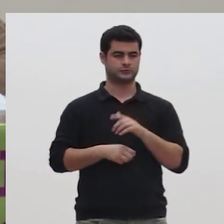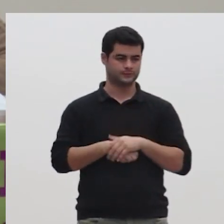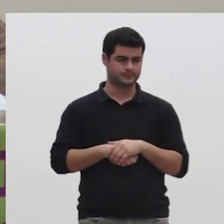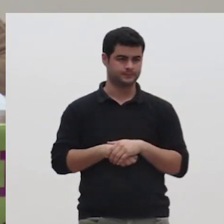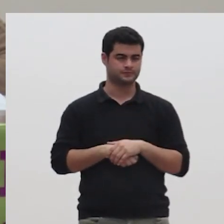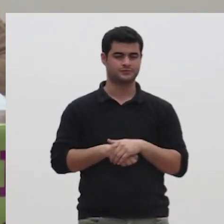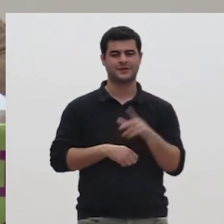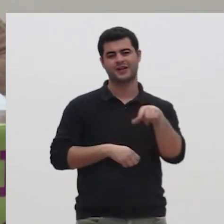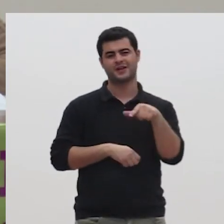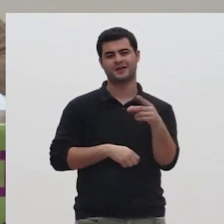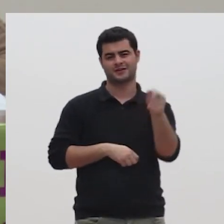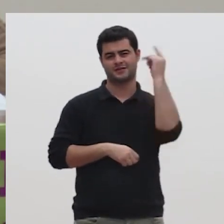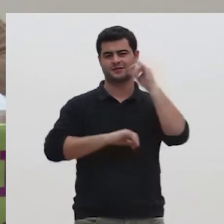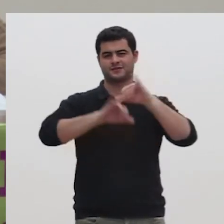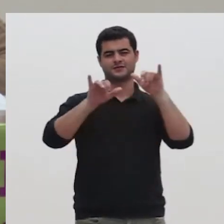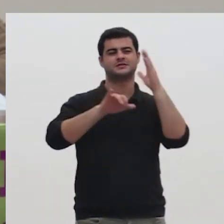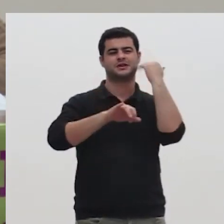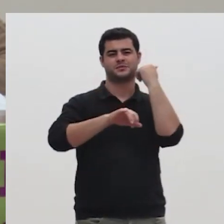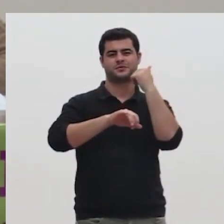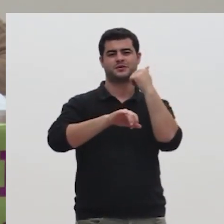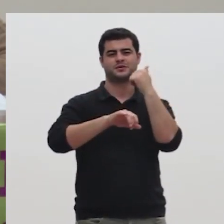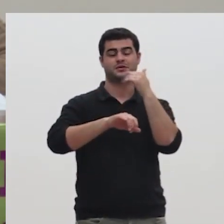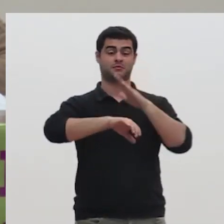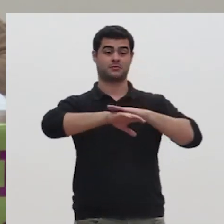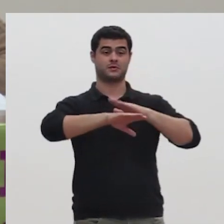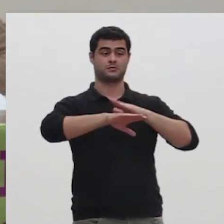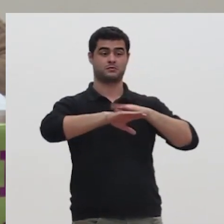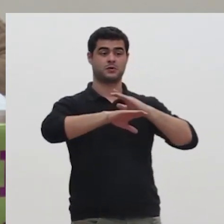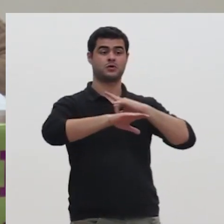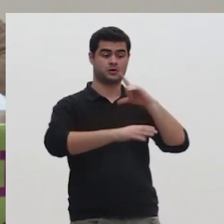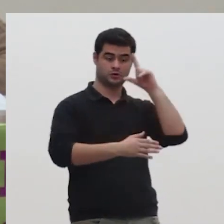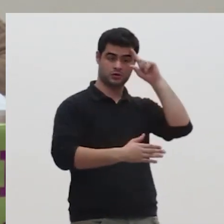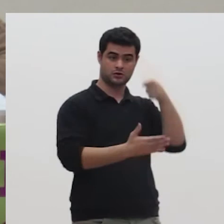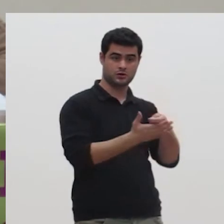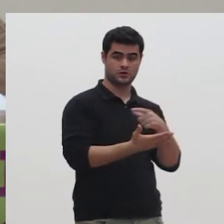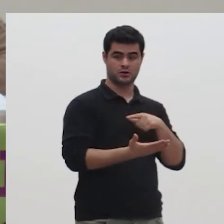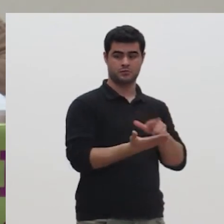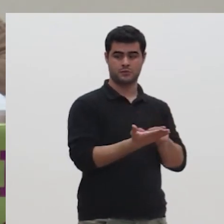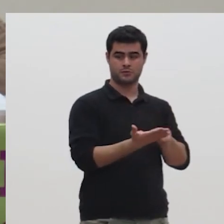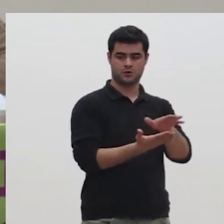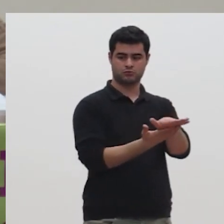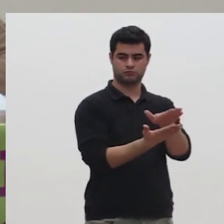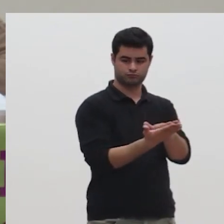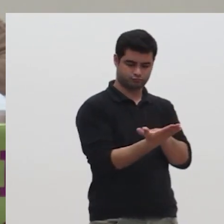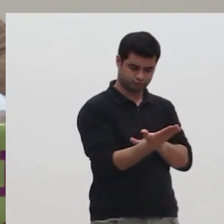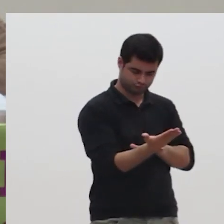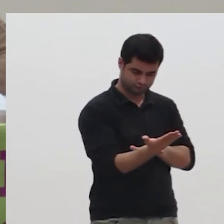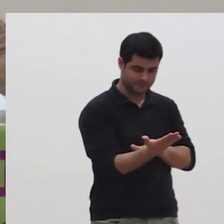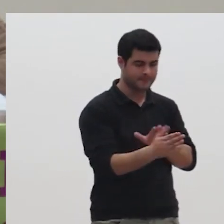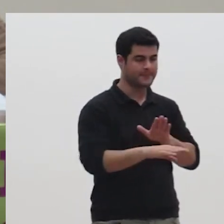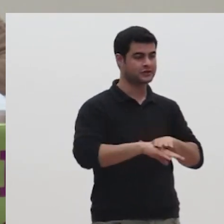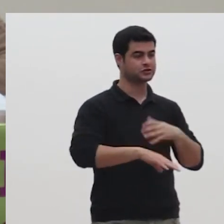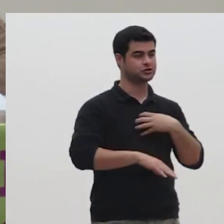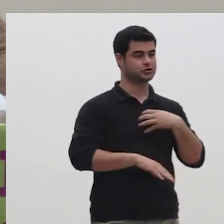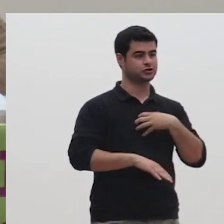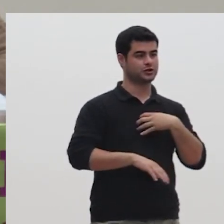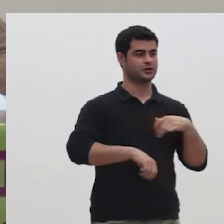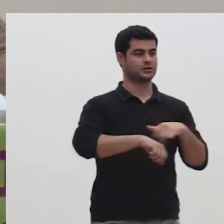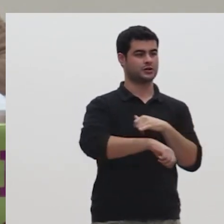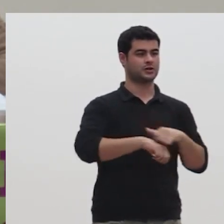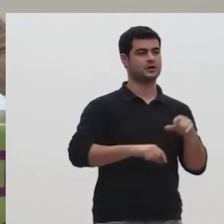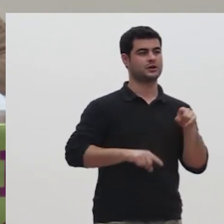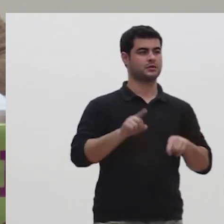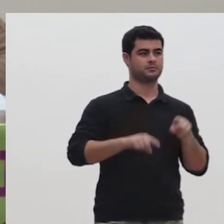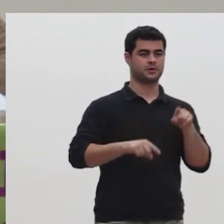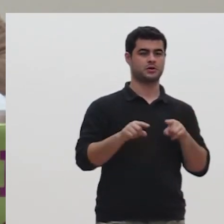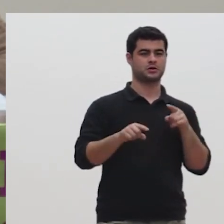aquela velha coisa, né? Quer dizer, a resolução está elaborada, mas a maneira de implementá-la depende de gestões